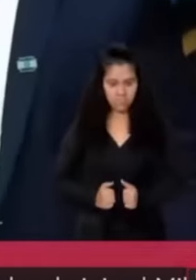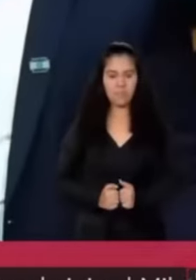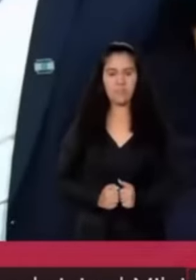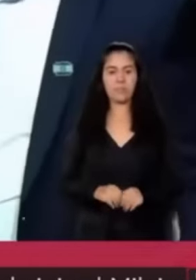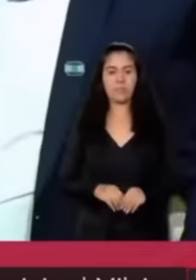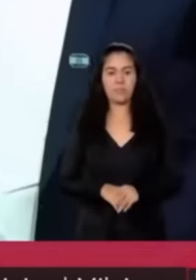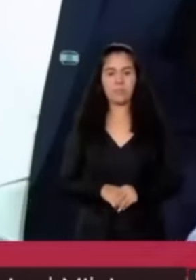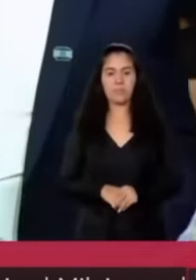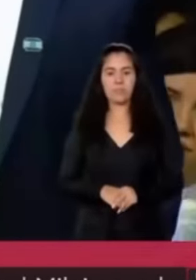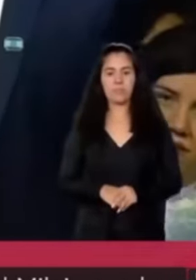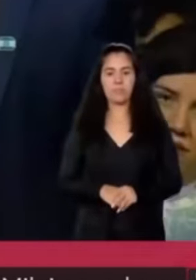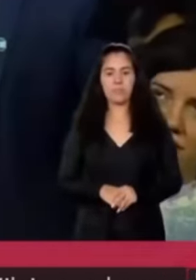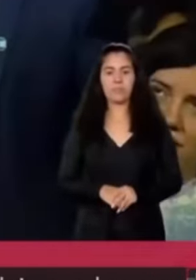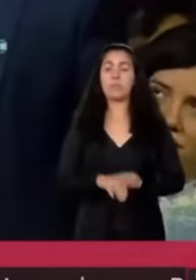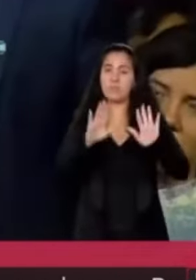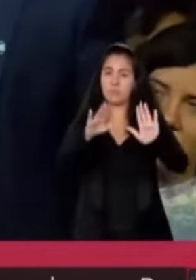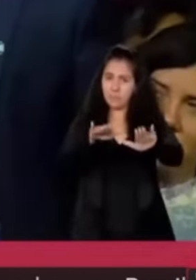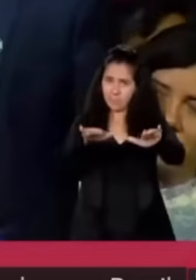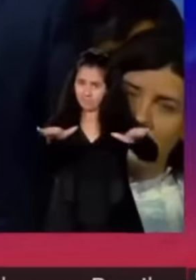Companheiros,